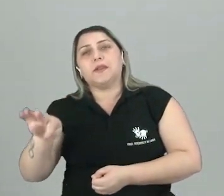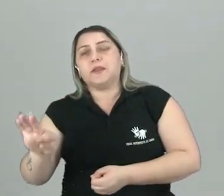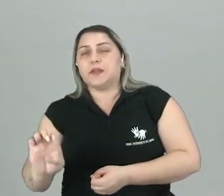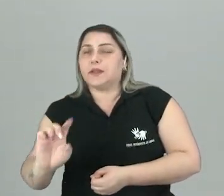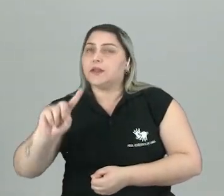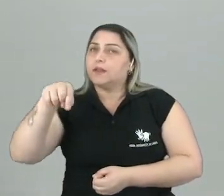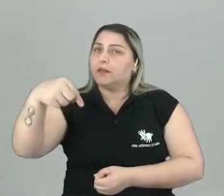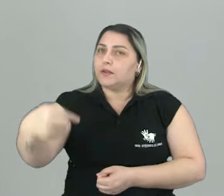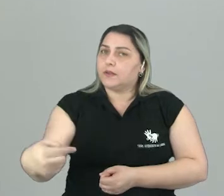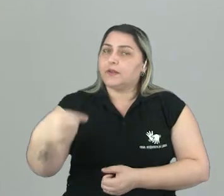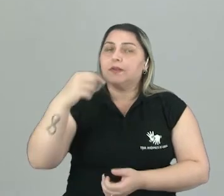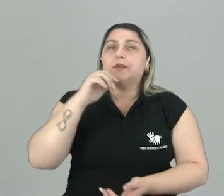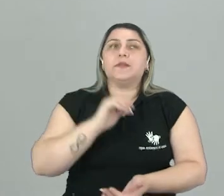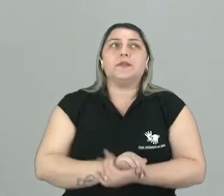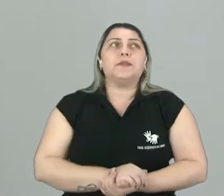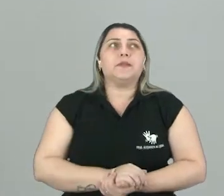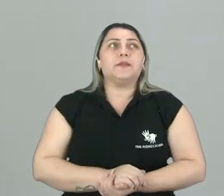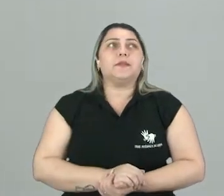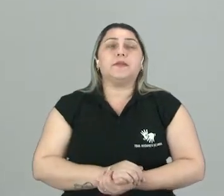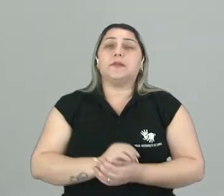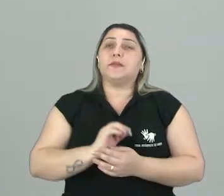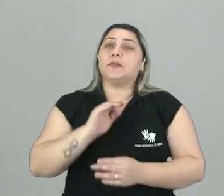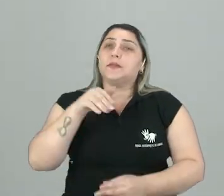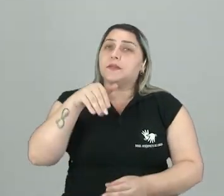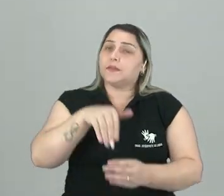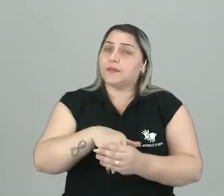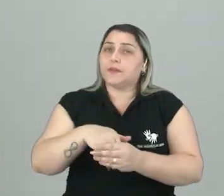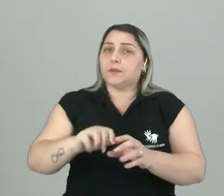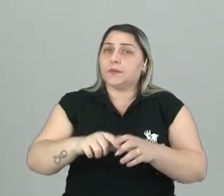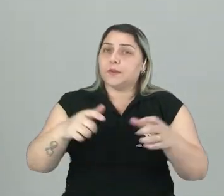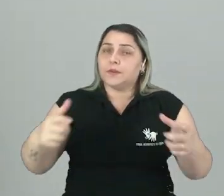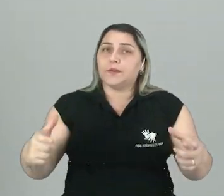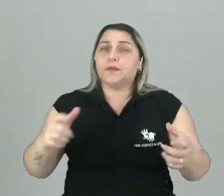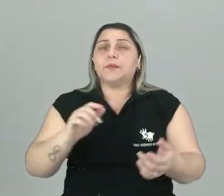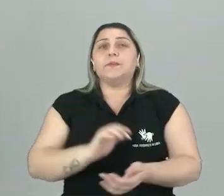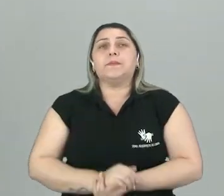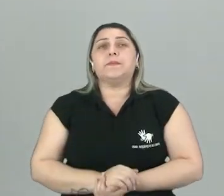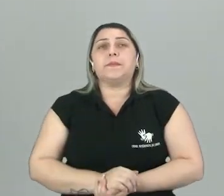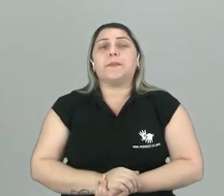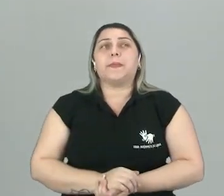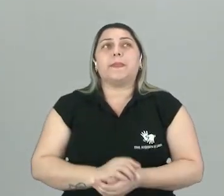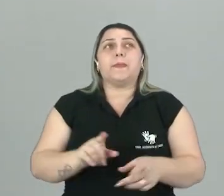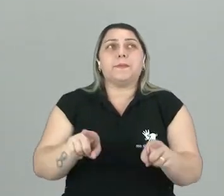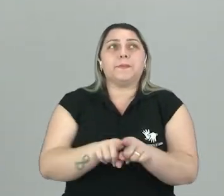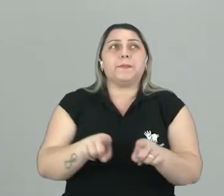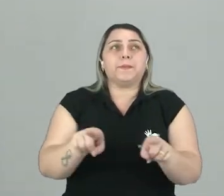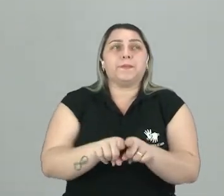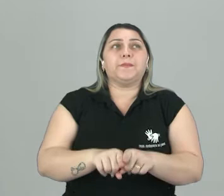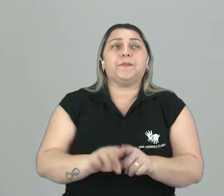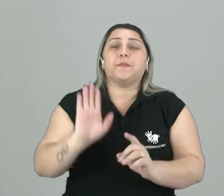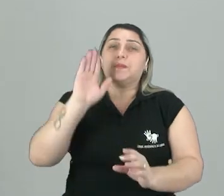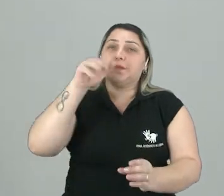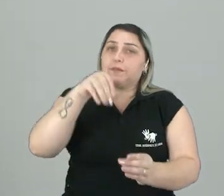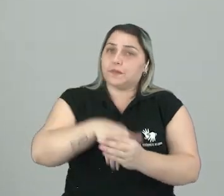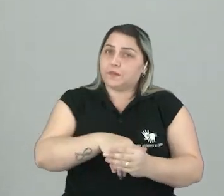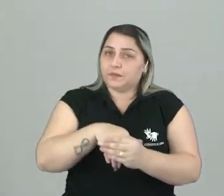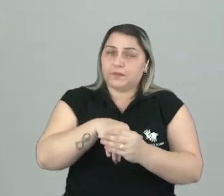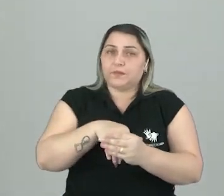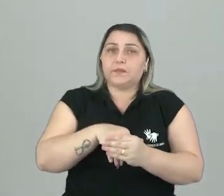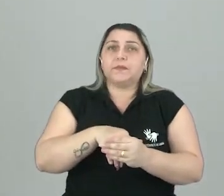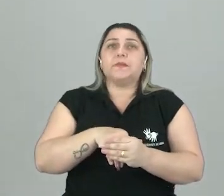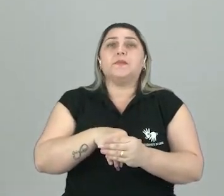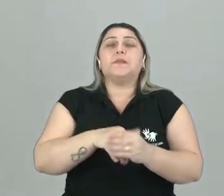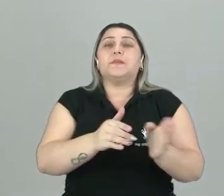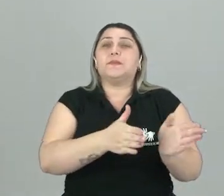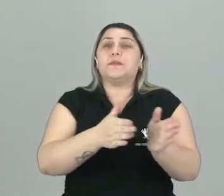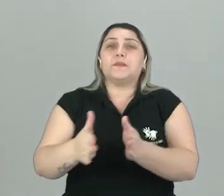cada vez mais essas eleições vão sendo ampliadas. Vale destacar que o voto tanto